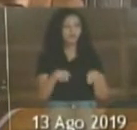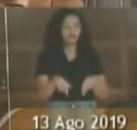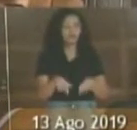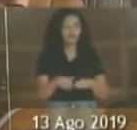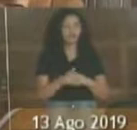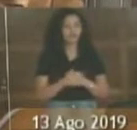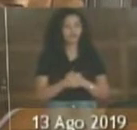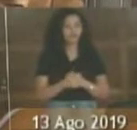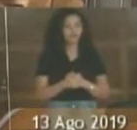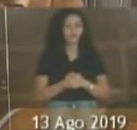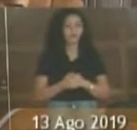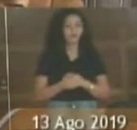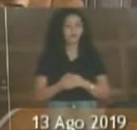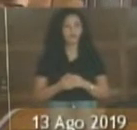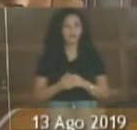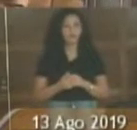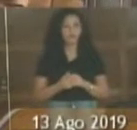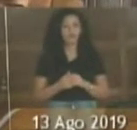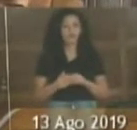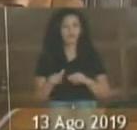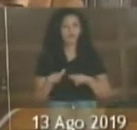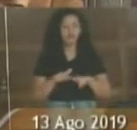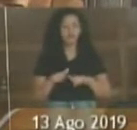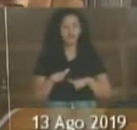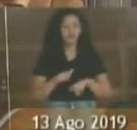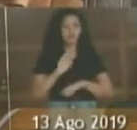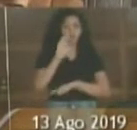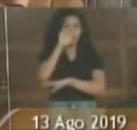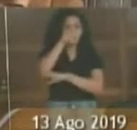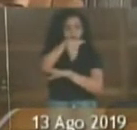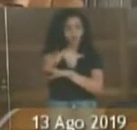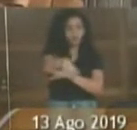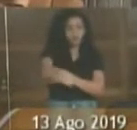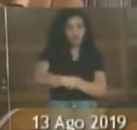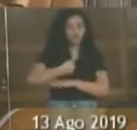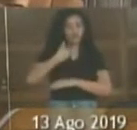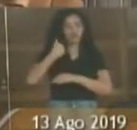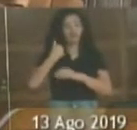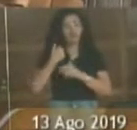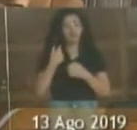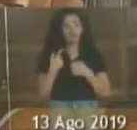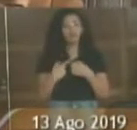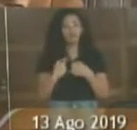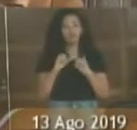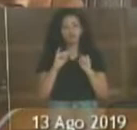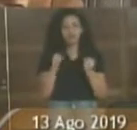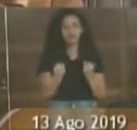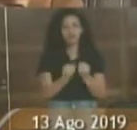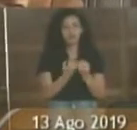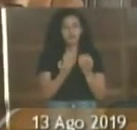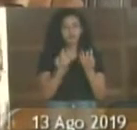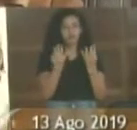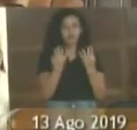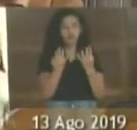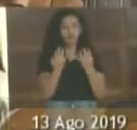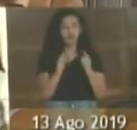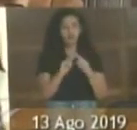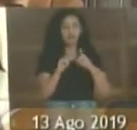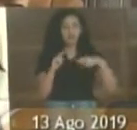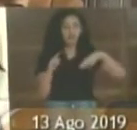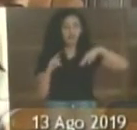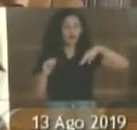ele manuseava aquela reta escavadeira lá na subprefeitura de Jacuacanga. Parece que houve um atropelamento,